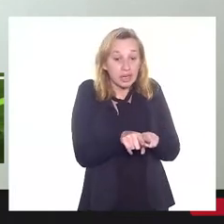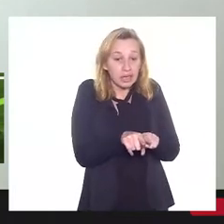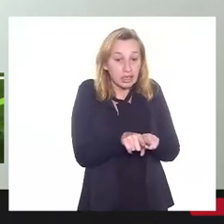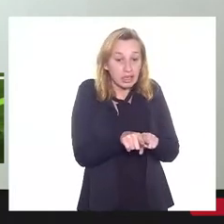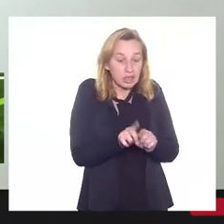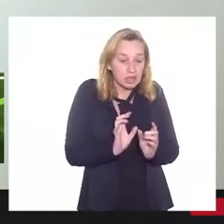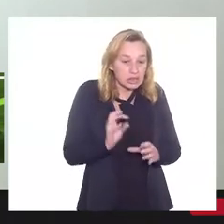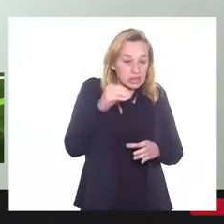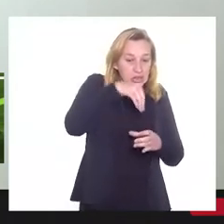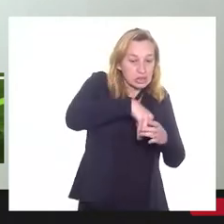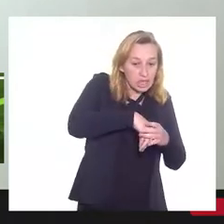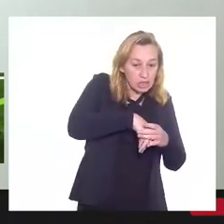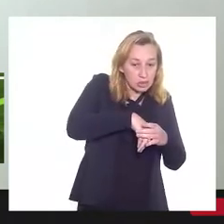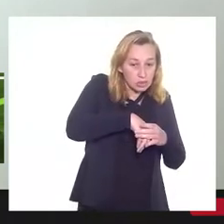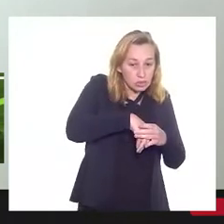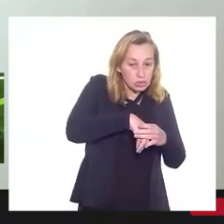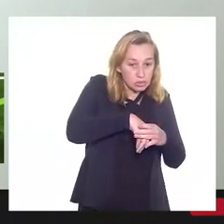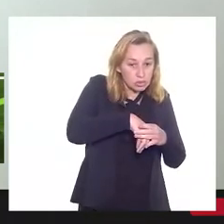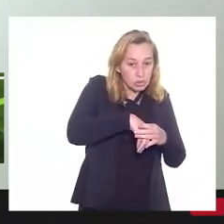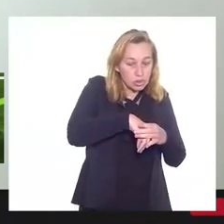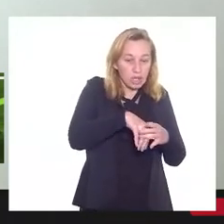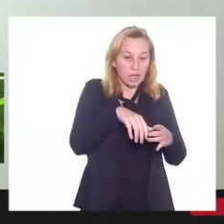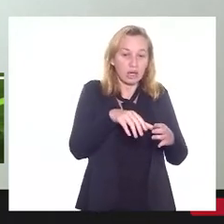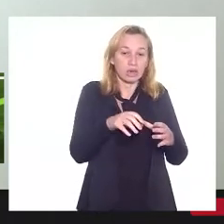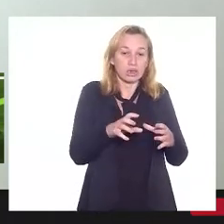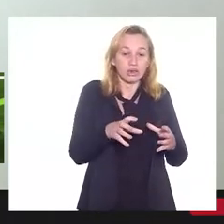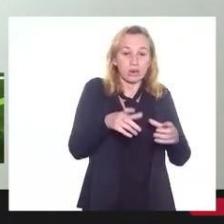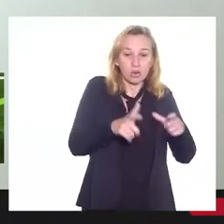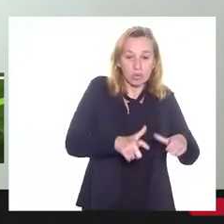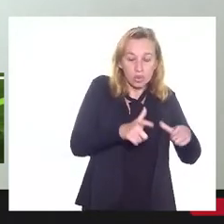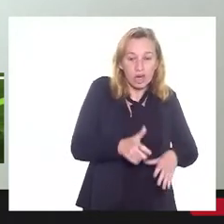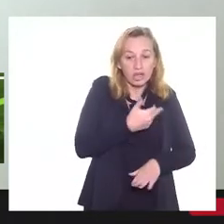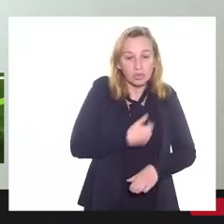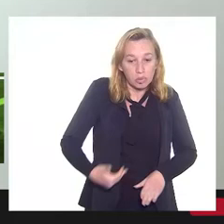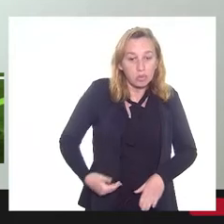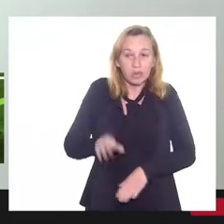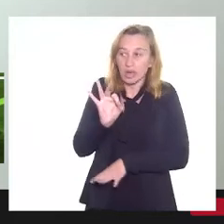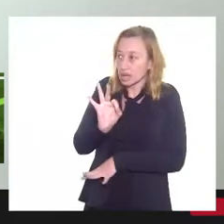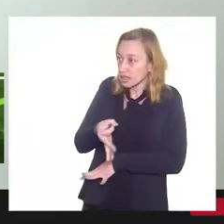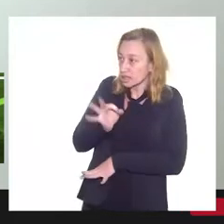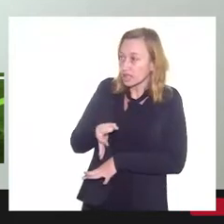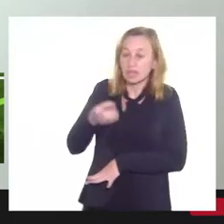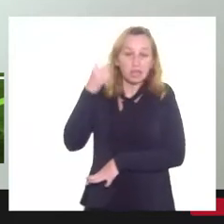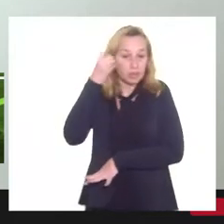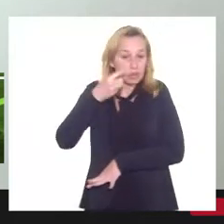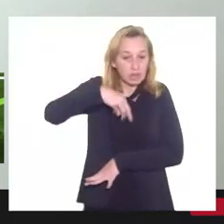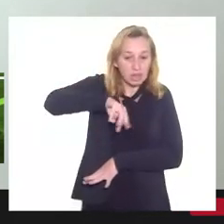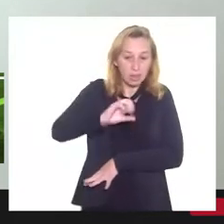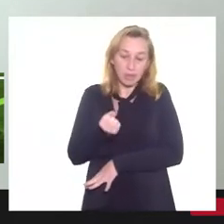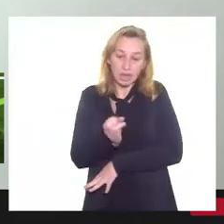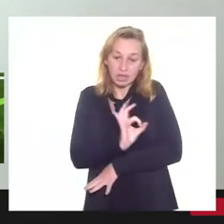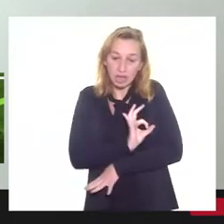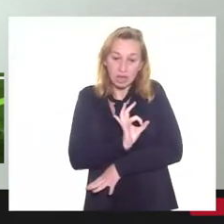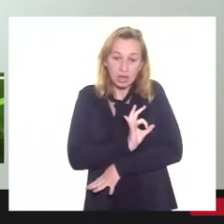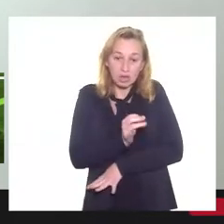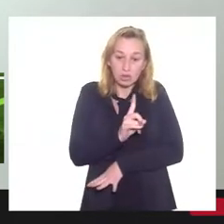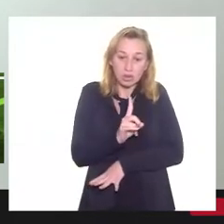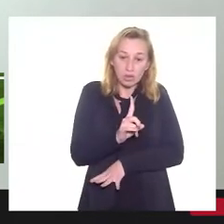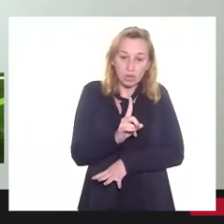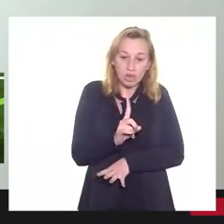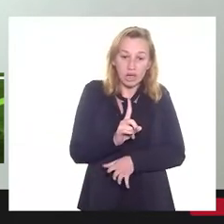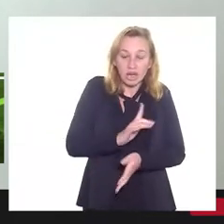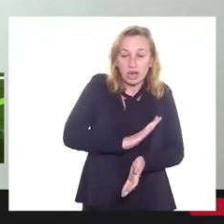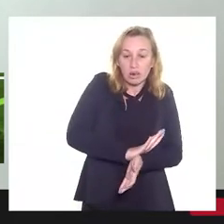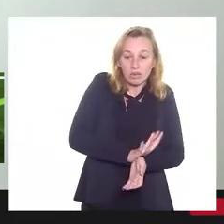instalado dentro dos aparelhos públicos é fato deputada Martha Rocha Não não é um caso que tem a ver com